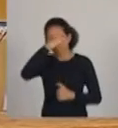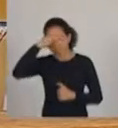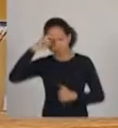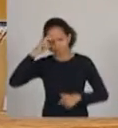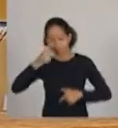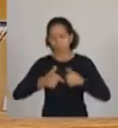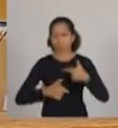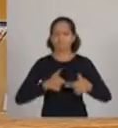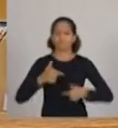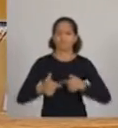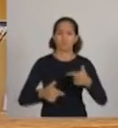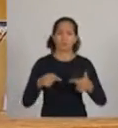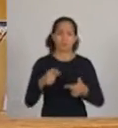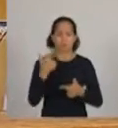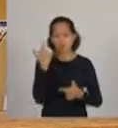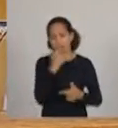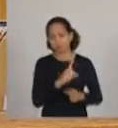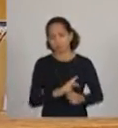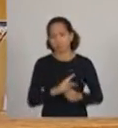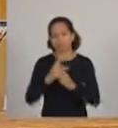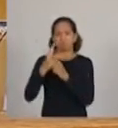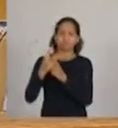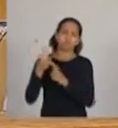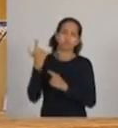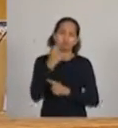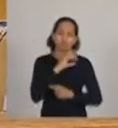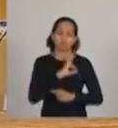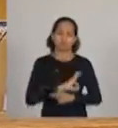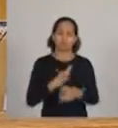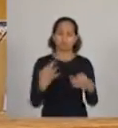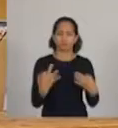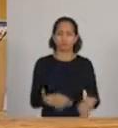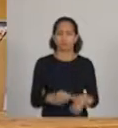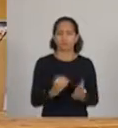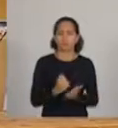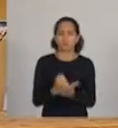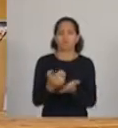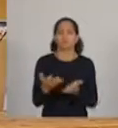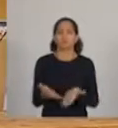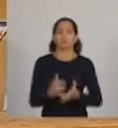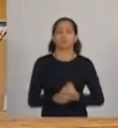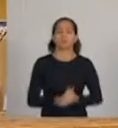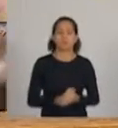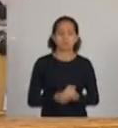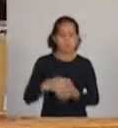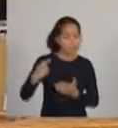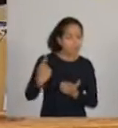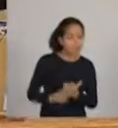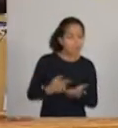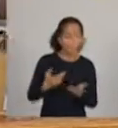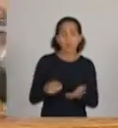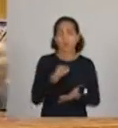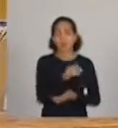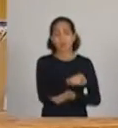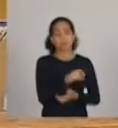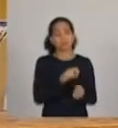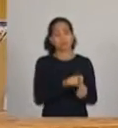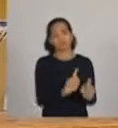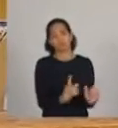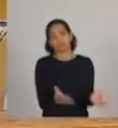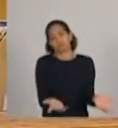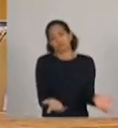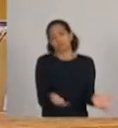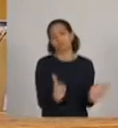que eles tivessem uma dignidade de recomposição salarial, seria até um fator positivo. Mas nem isso eu estou vendo,